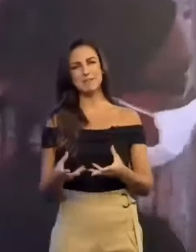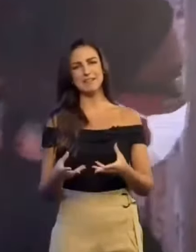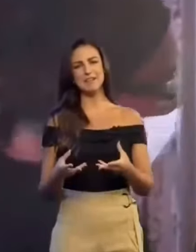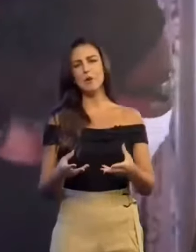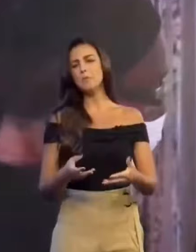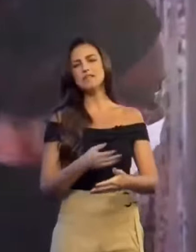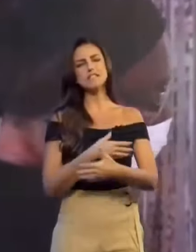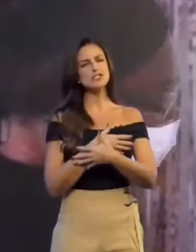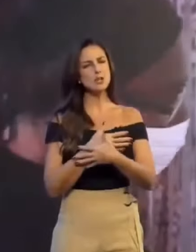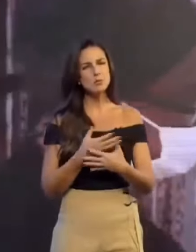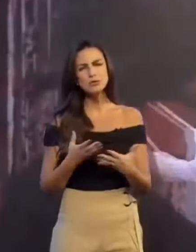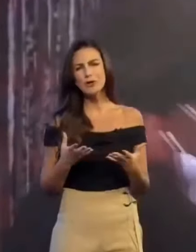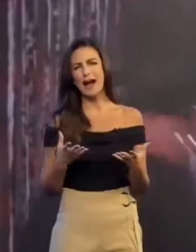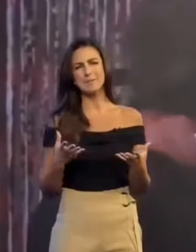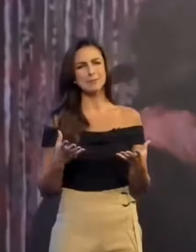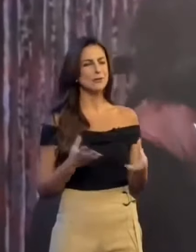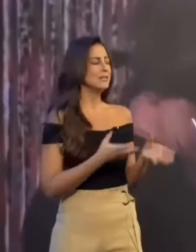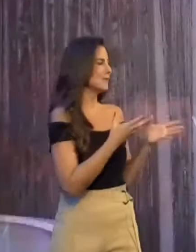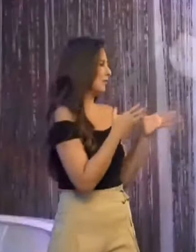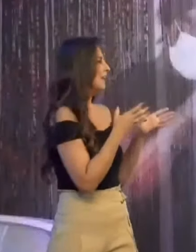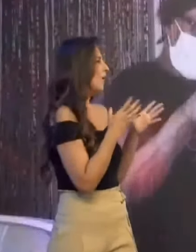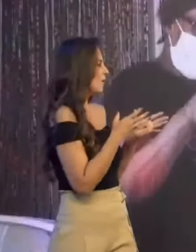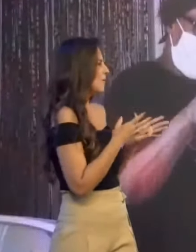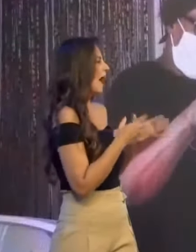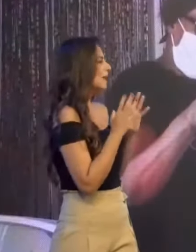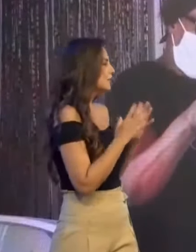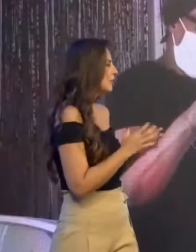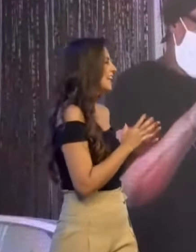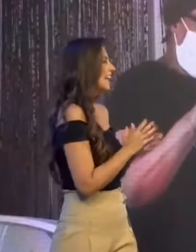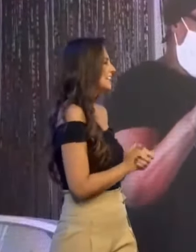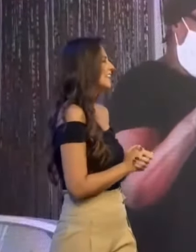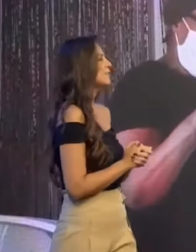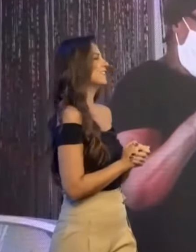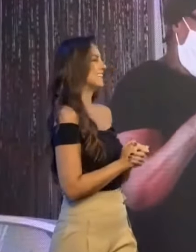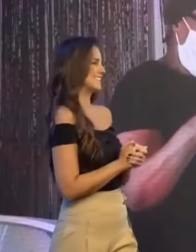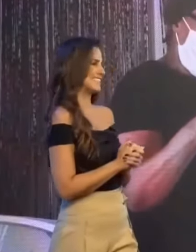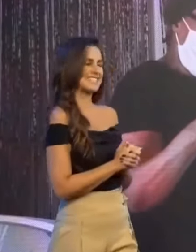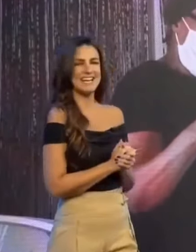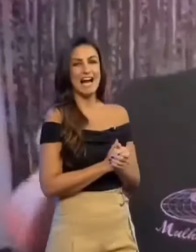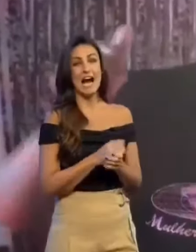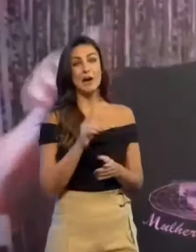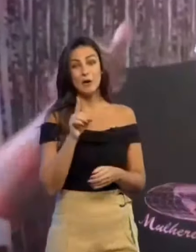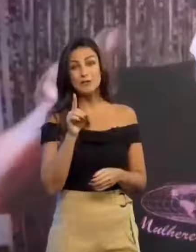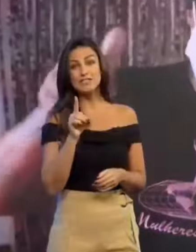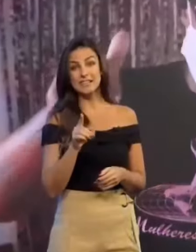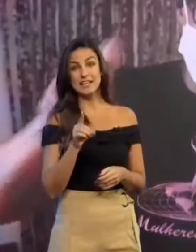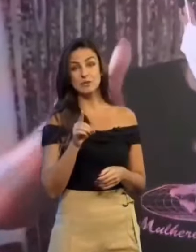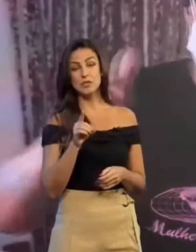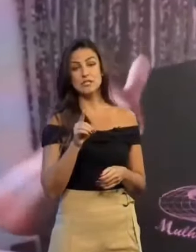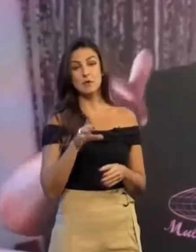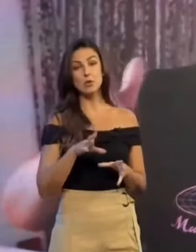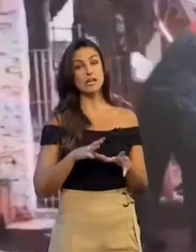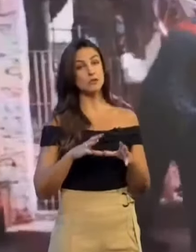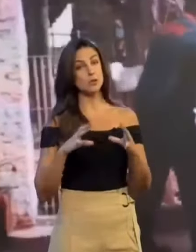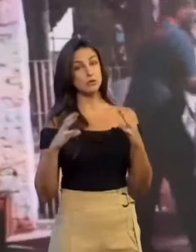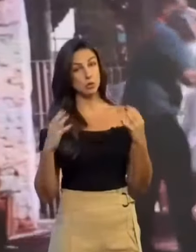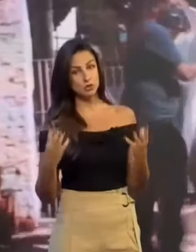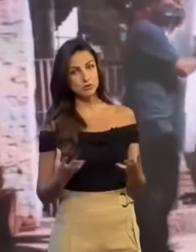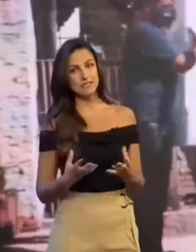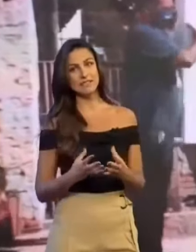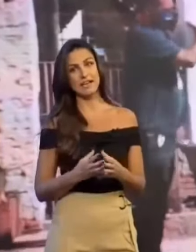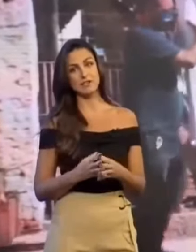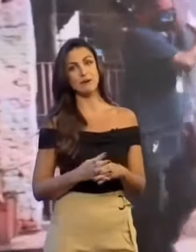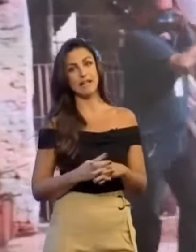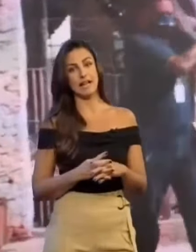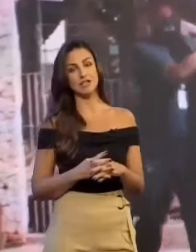para a mãe. Um presente que chegou muito rápido. Não, e olha como a dona Nair está feliz. Agora os entregadores vão cuidar do retorno